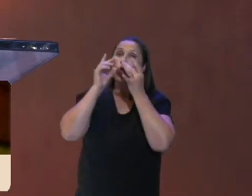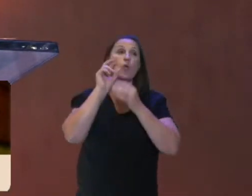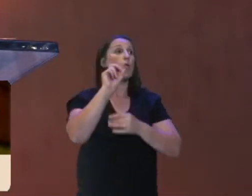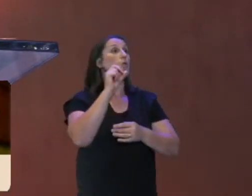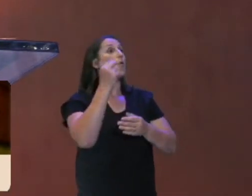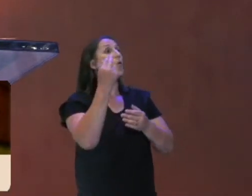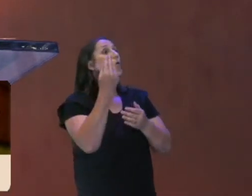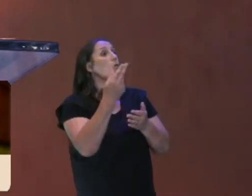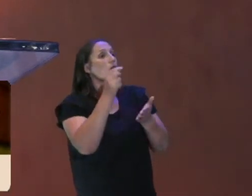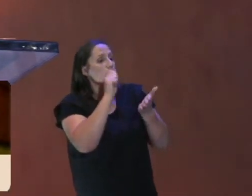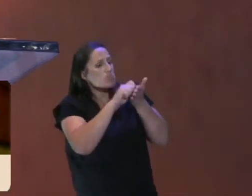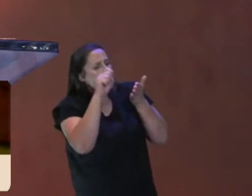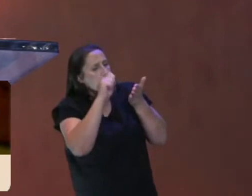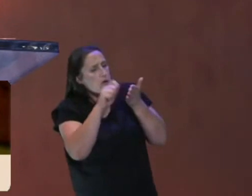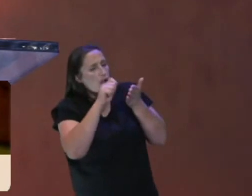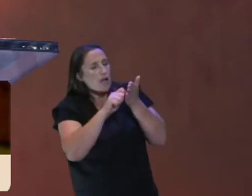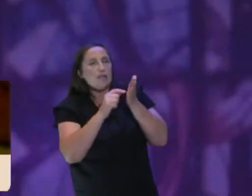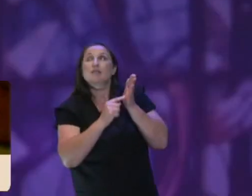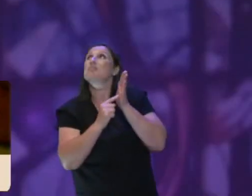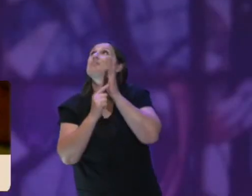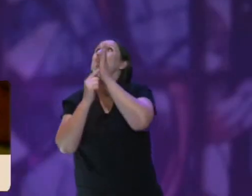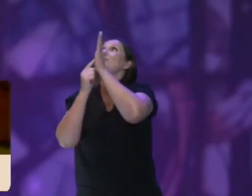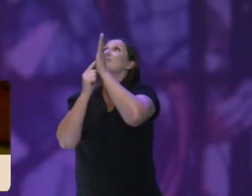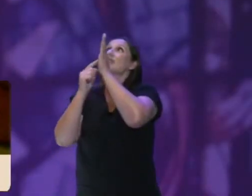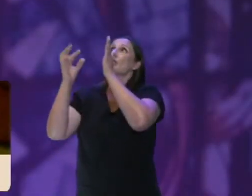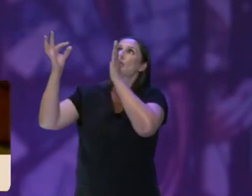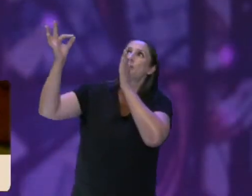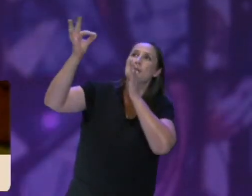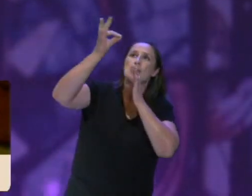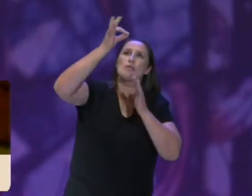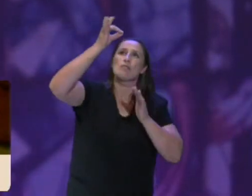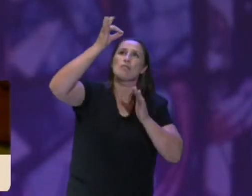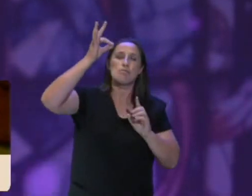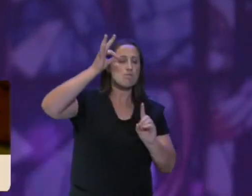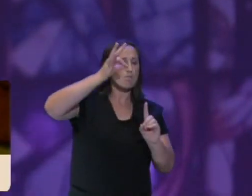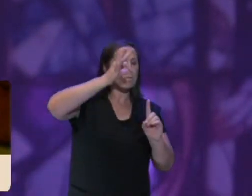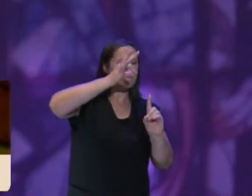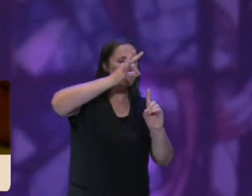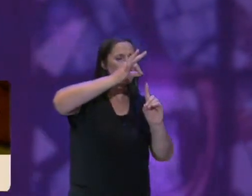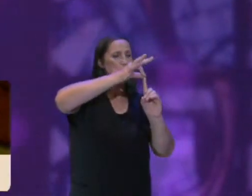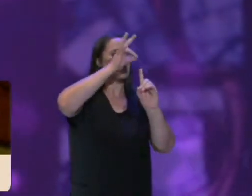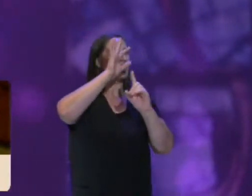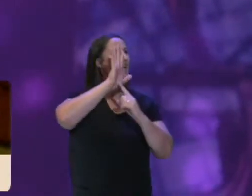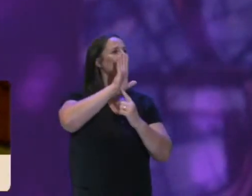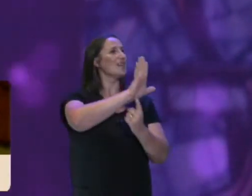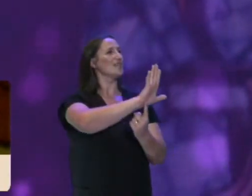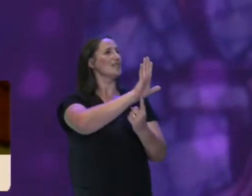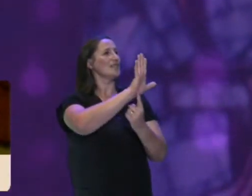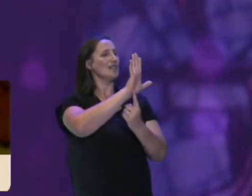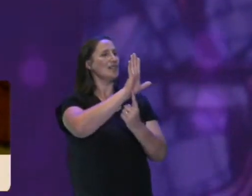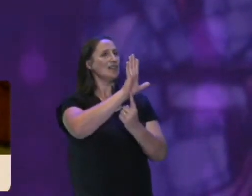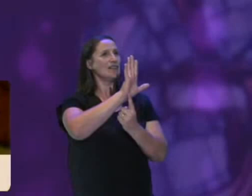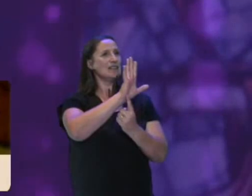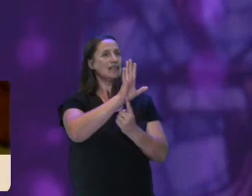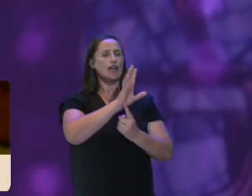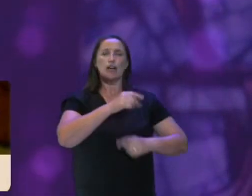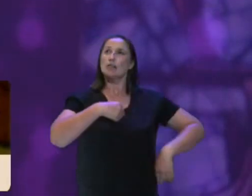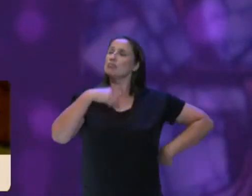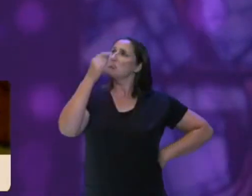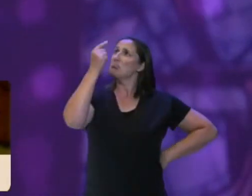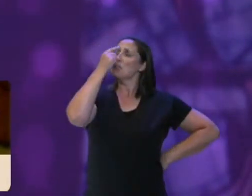as suas dúvidas, é que o Espírito Santo vai vir sobre você e vai te revelar, e você vai escrever algumas coisas assim: nunca pensei